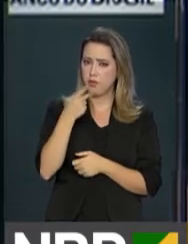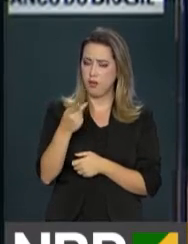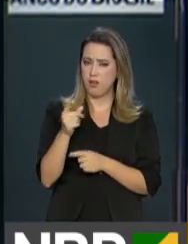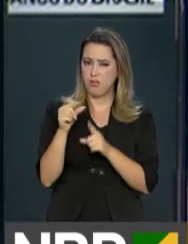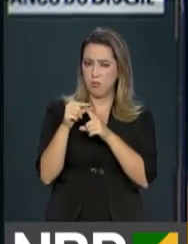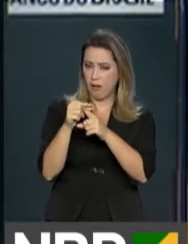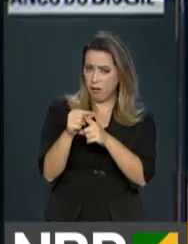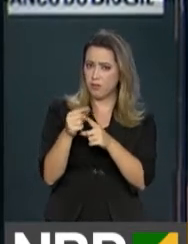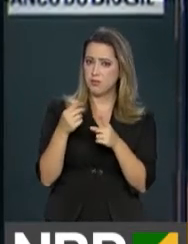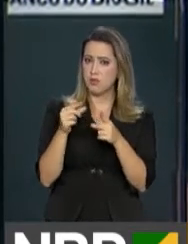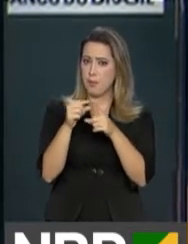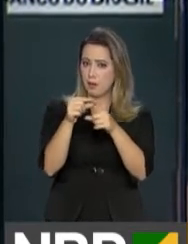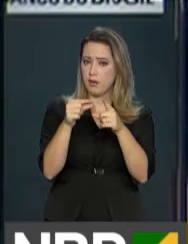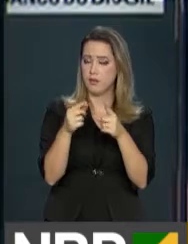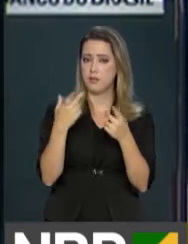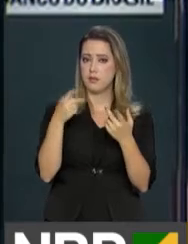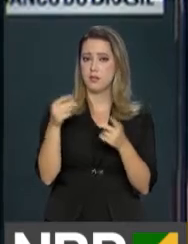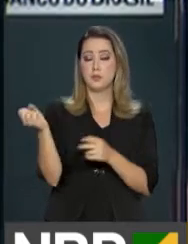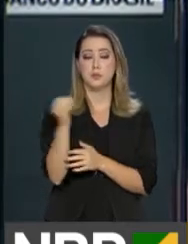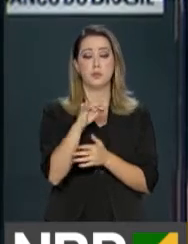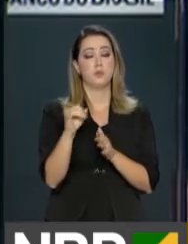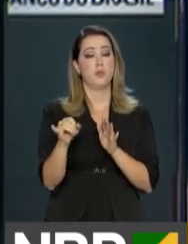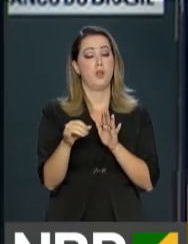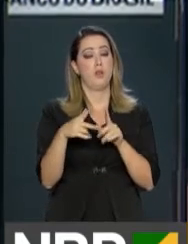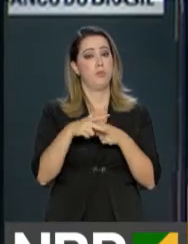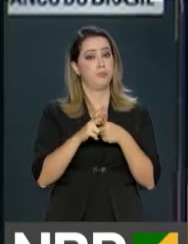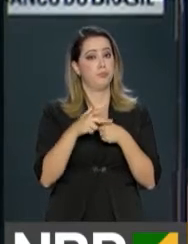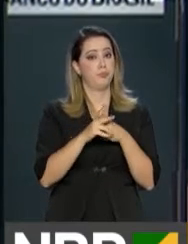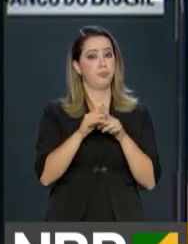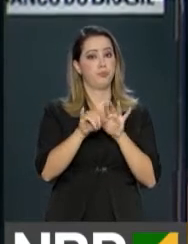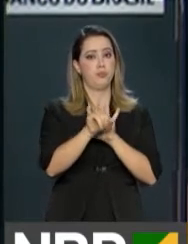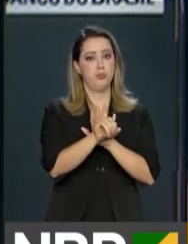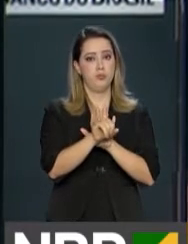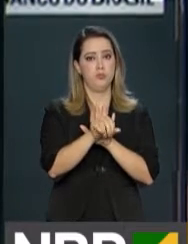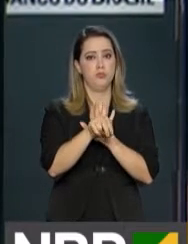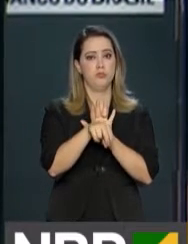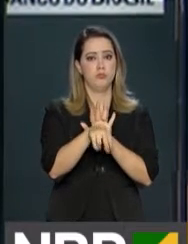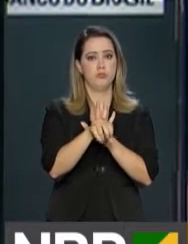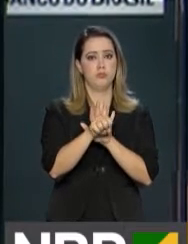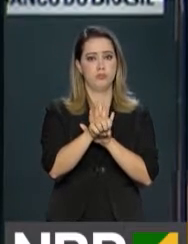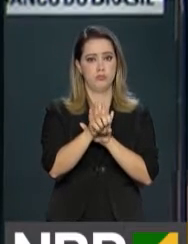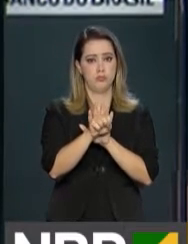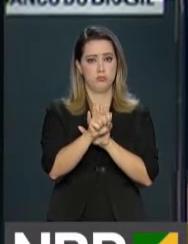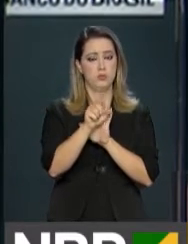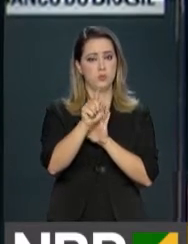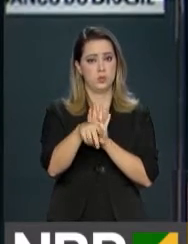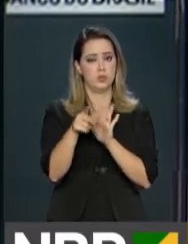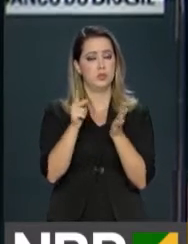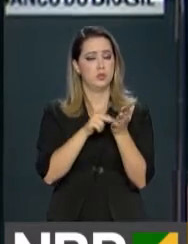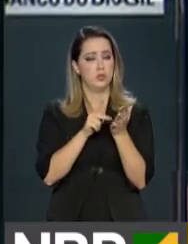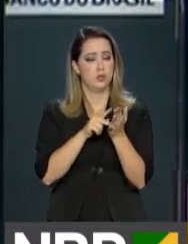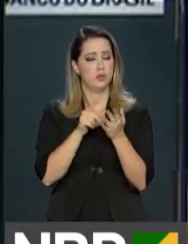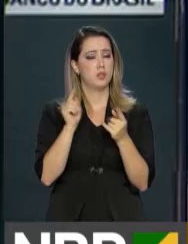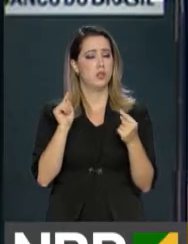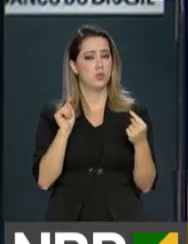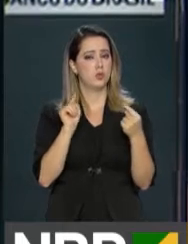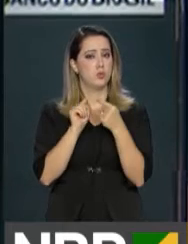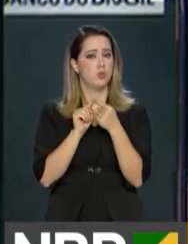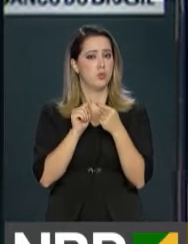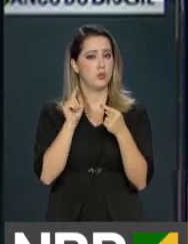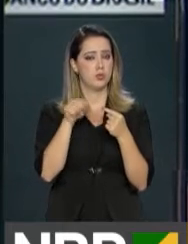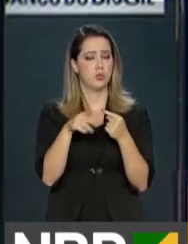sobre isso, a reforma da Previdência, que na verdade visa, e aqui acompanhando a tônica